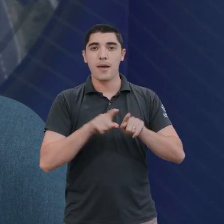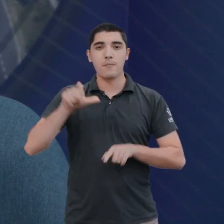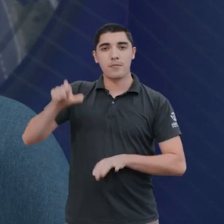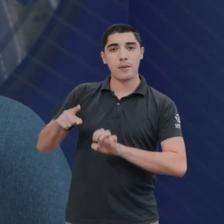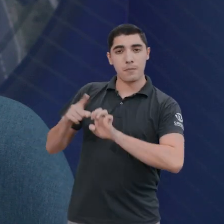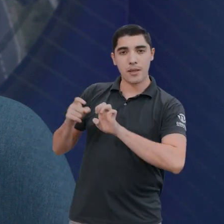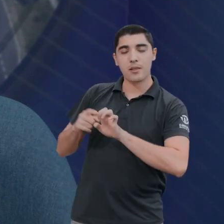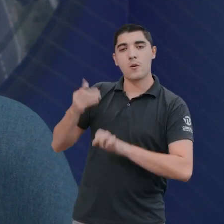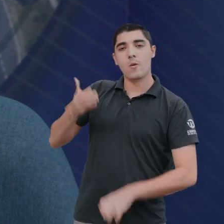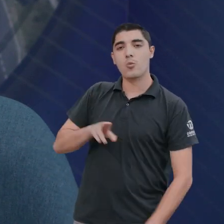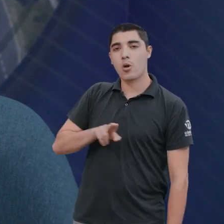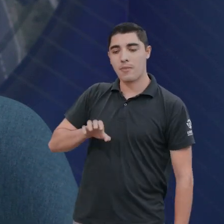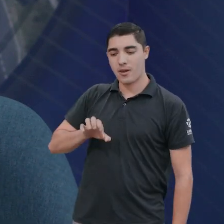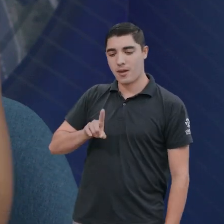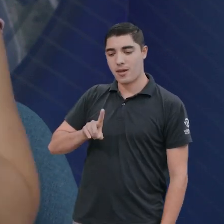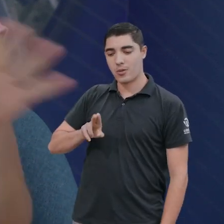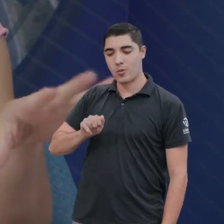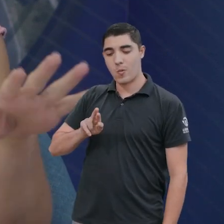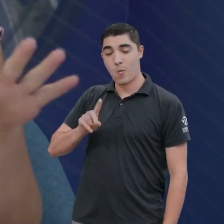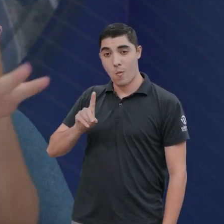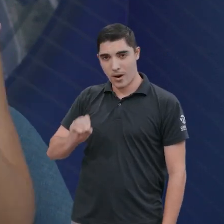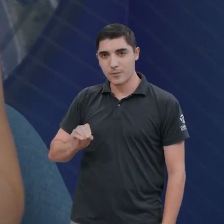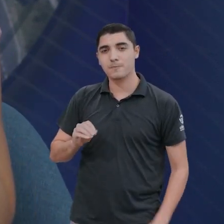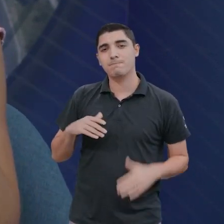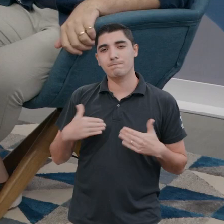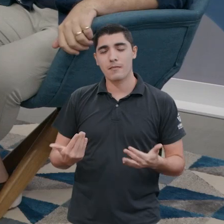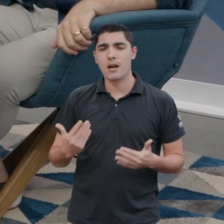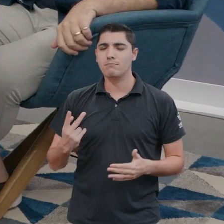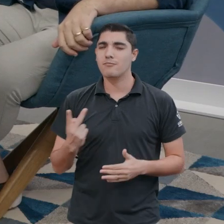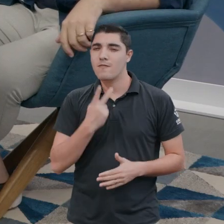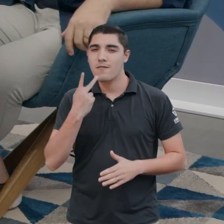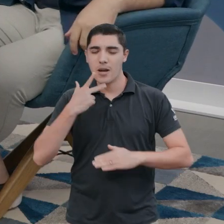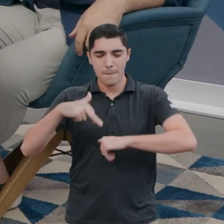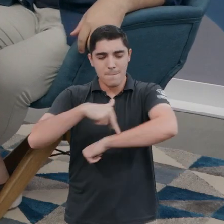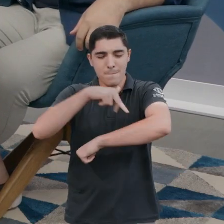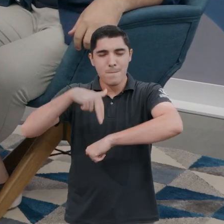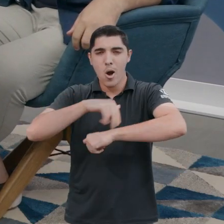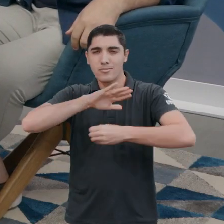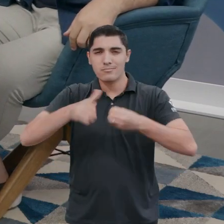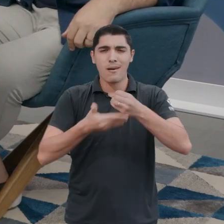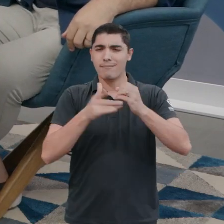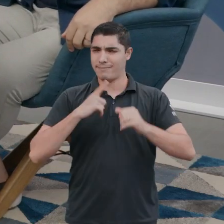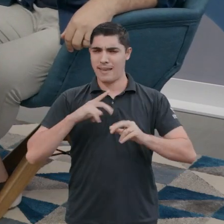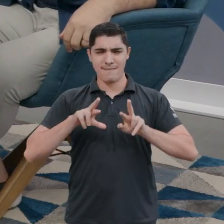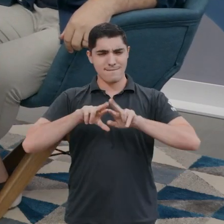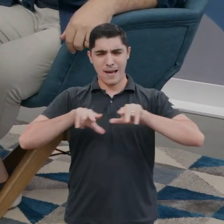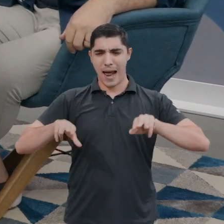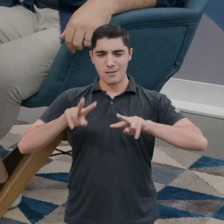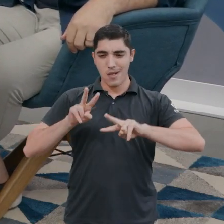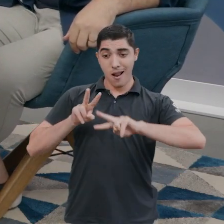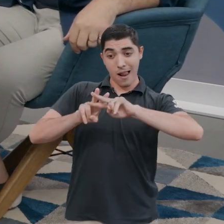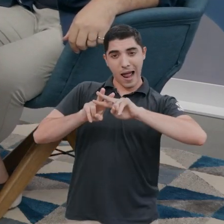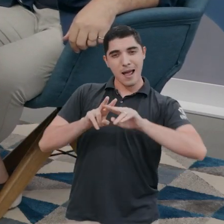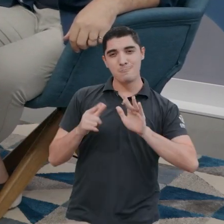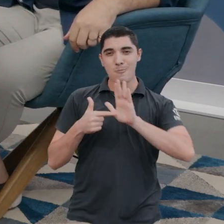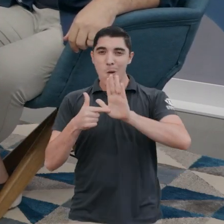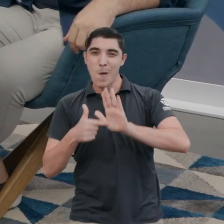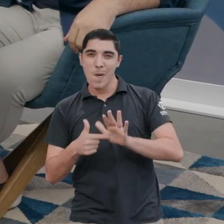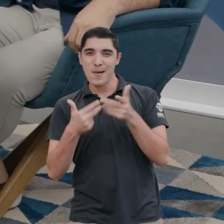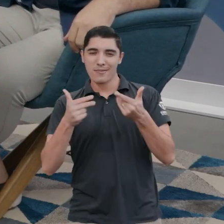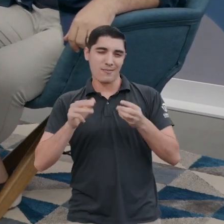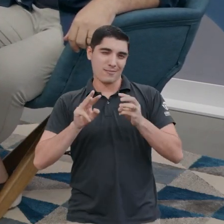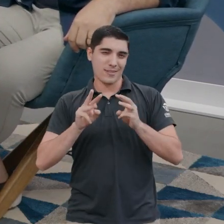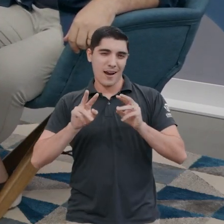empreendedor Eduardo Fernandes. Bom, gente, quando a gente fala de moda sustentável, tem várias hashtags, vários termos que são associados,